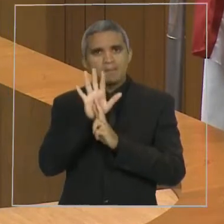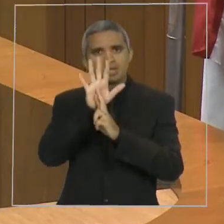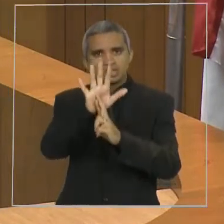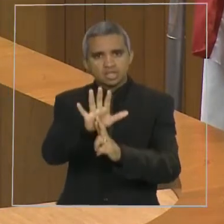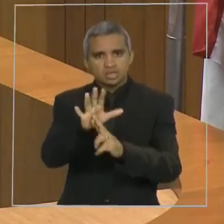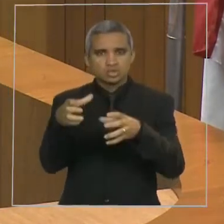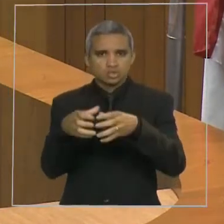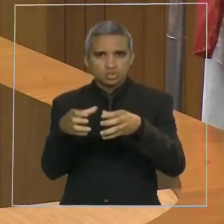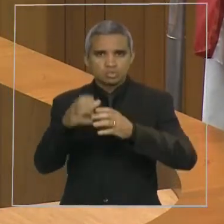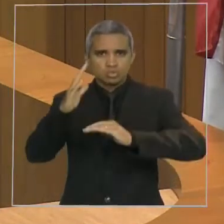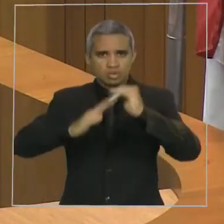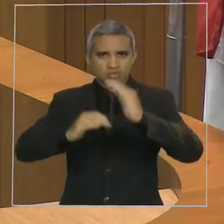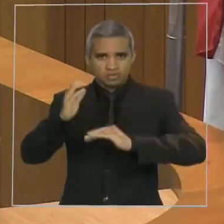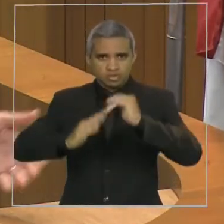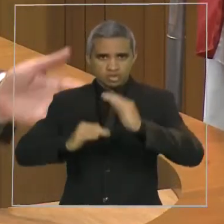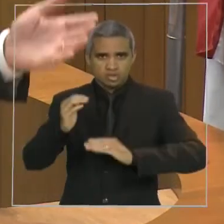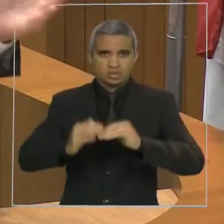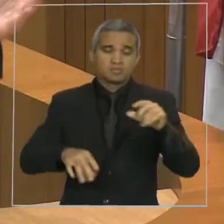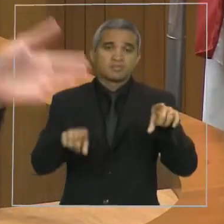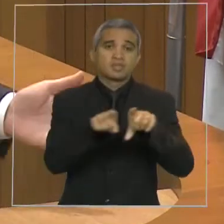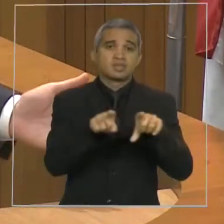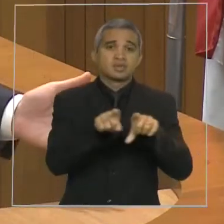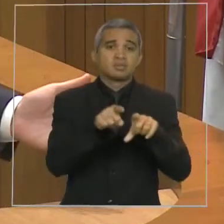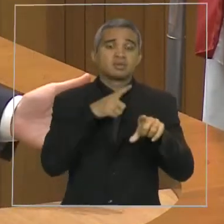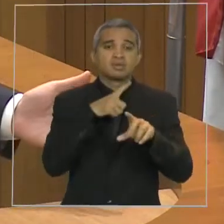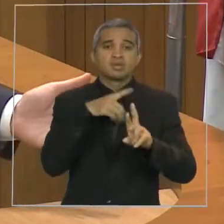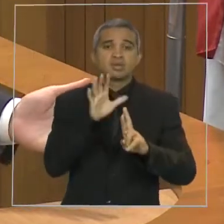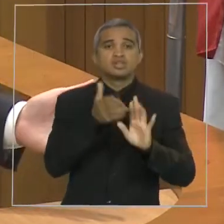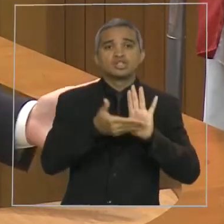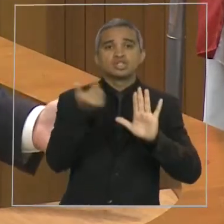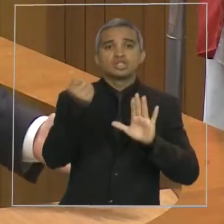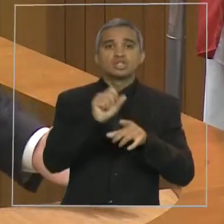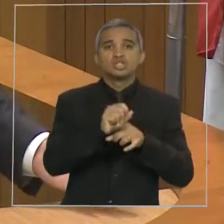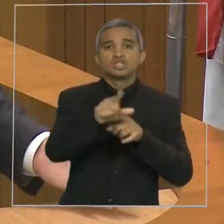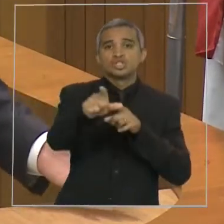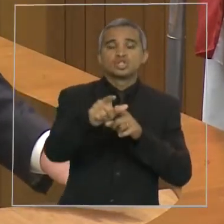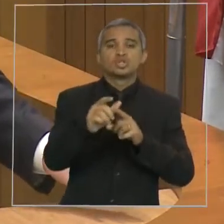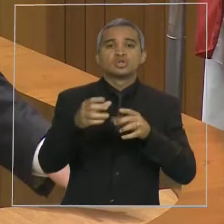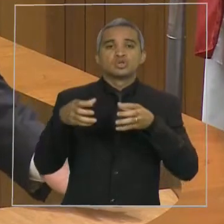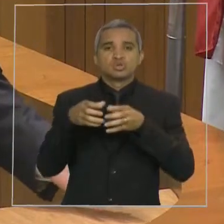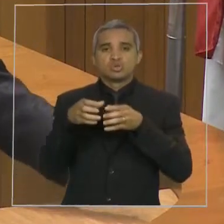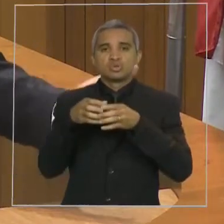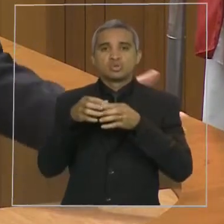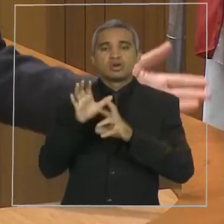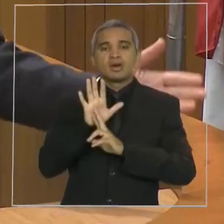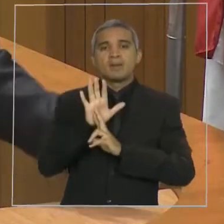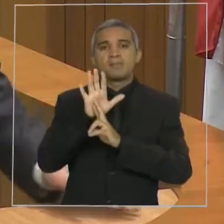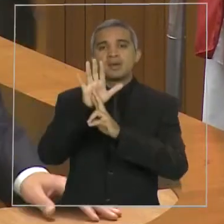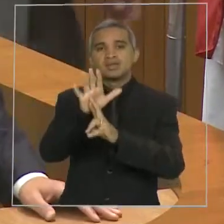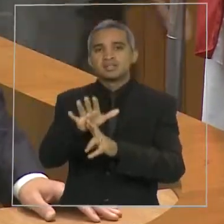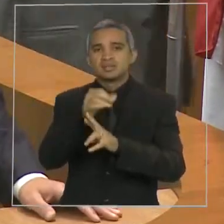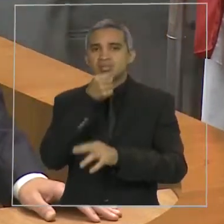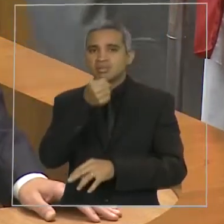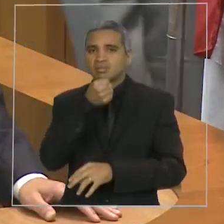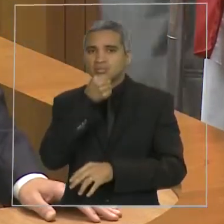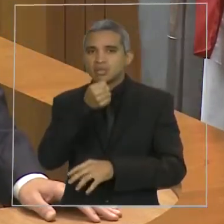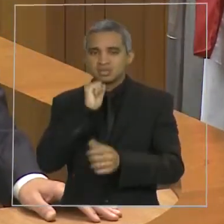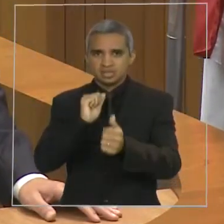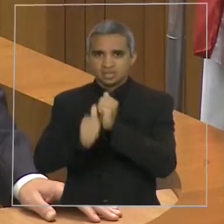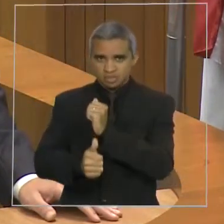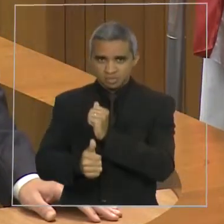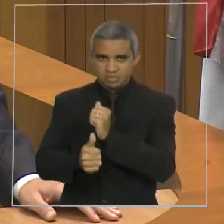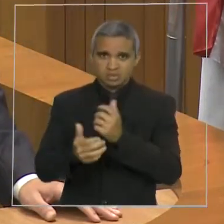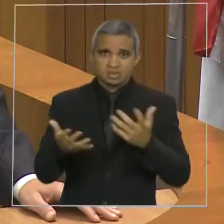O representante da imprensa esportiva. O que é isso? Qual é o problema do governador Flávio Dino em